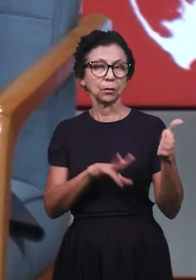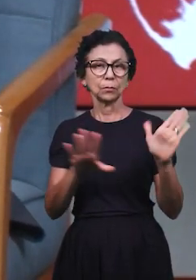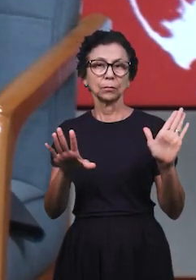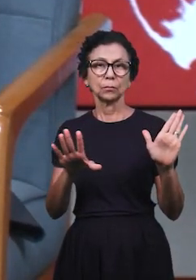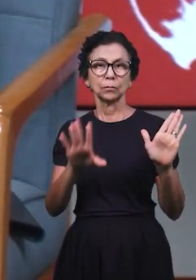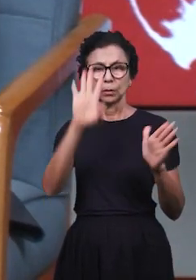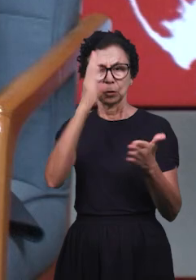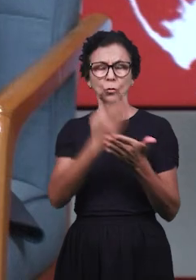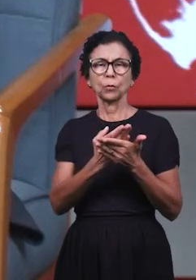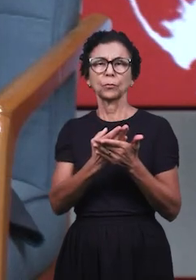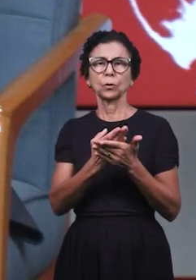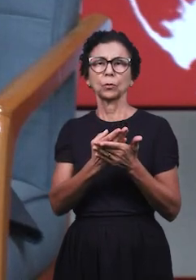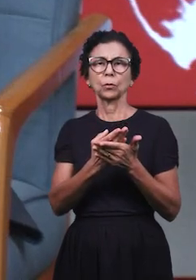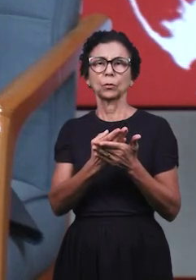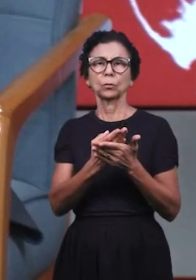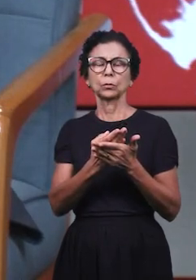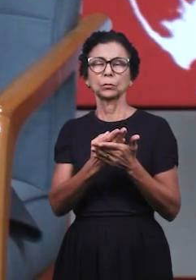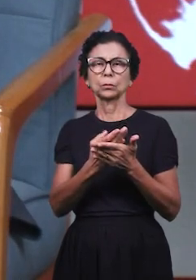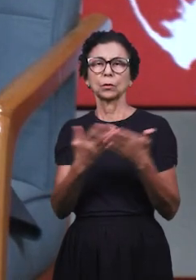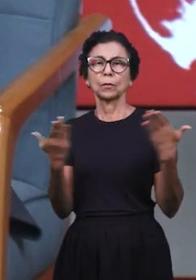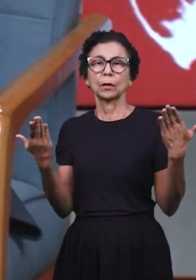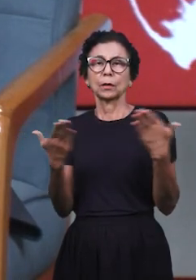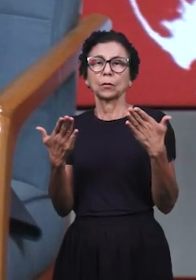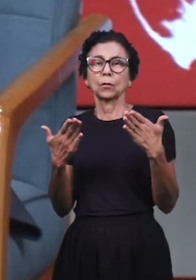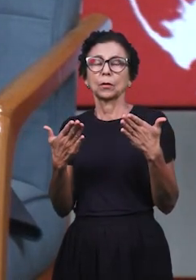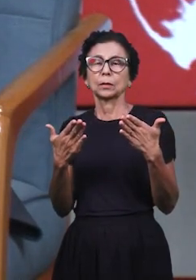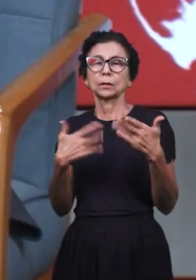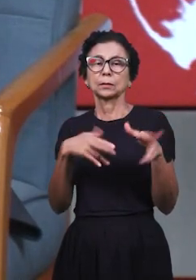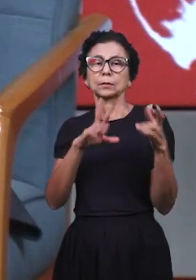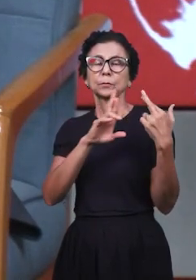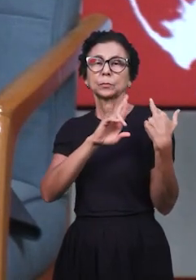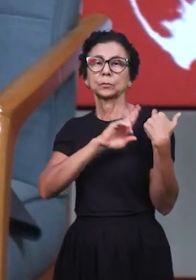Espírito Santo. Ou seja, ela moveu,